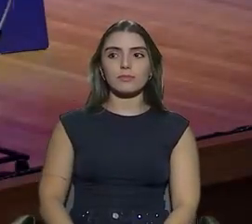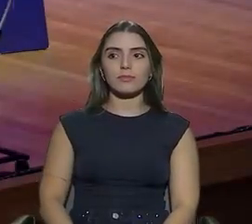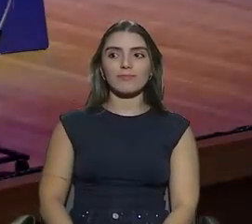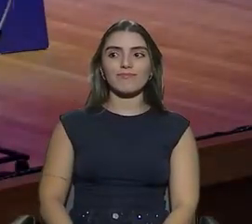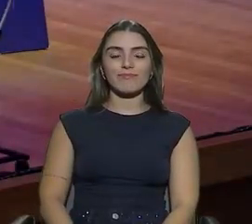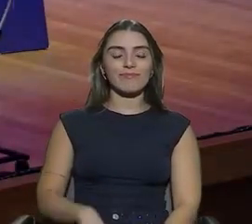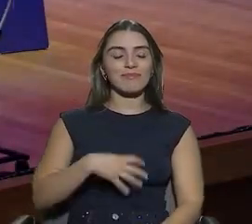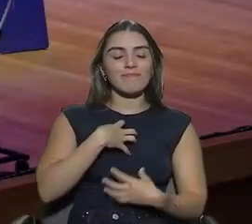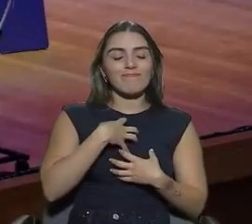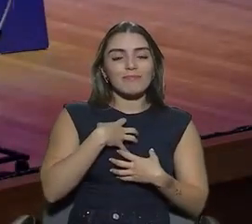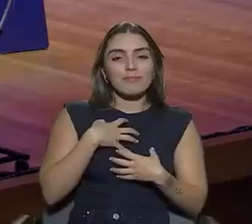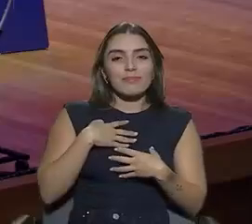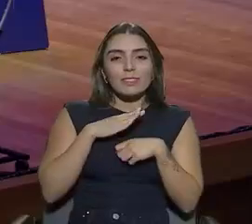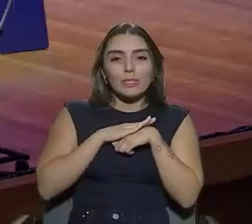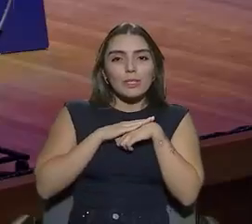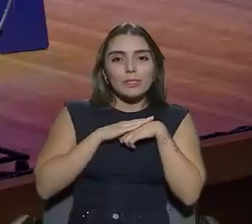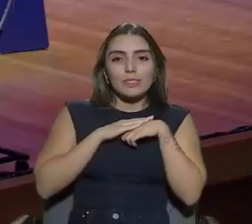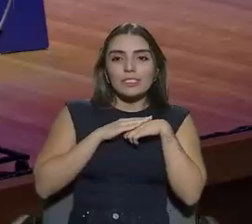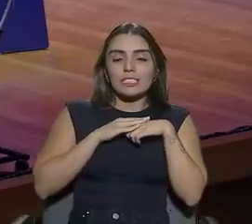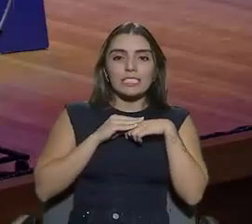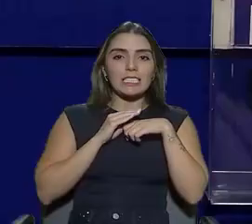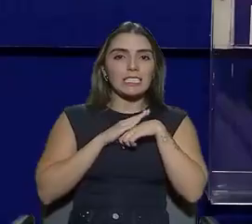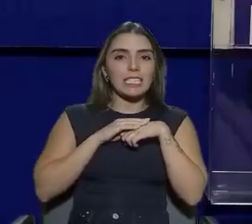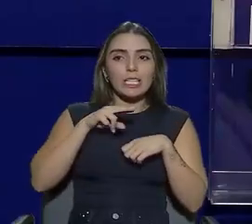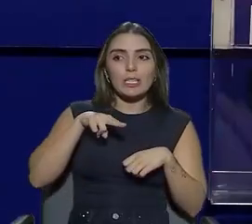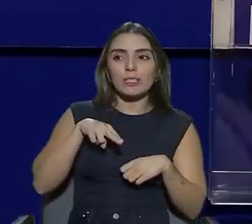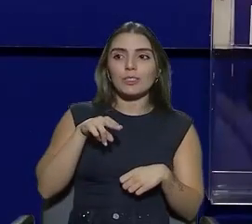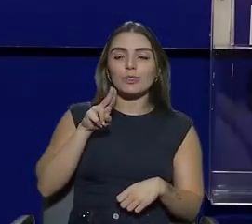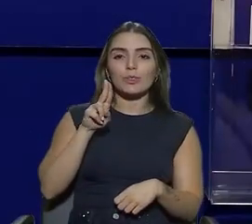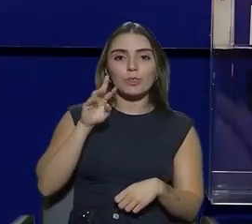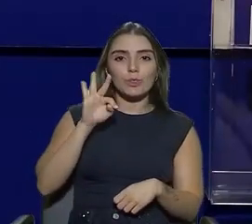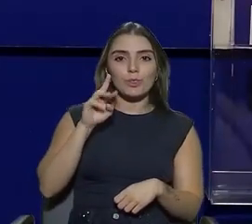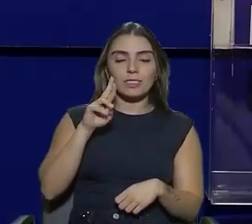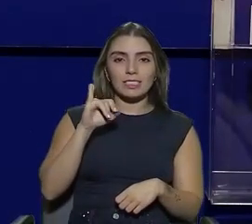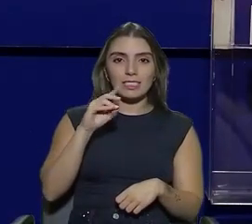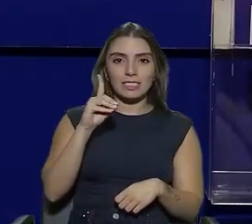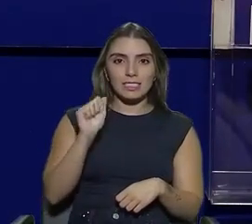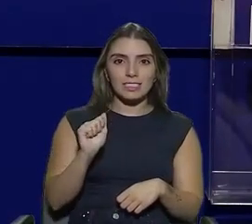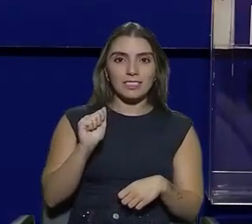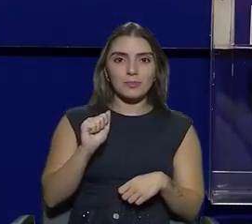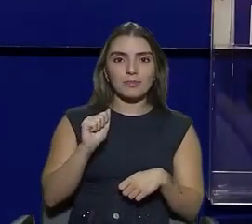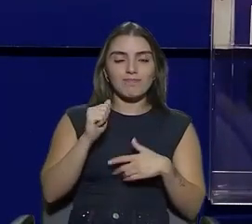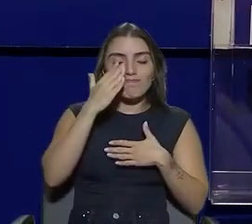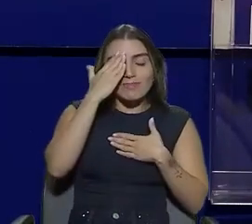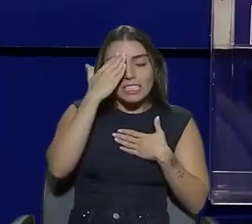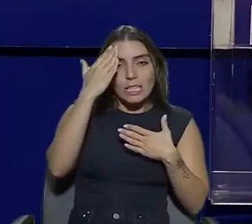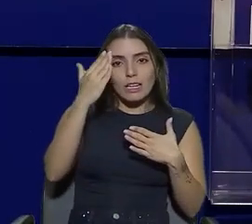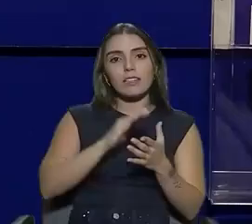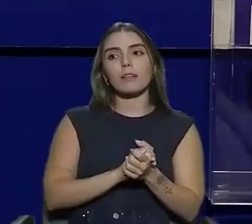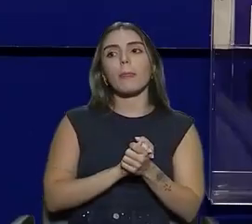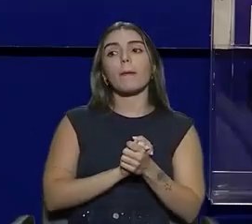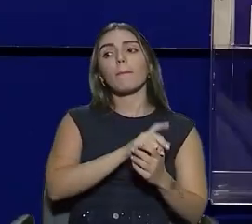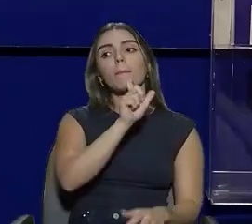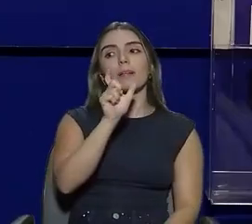Gente, eu me sinto tão nutrida, tão grata de estar aqui agora, de verdade. Eu até fiquei pensando que uma palavra que